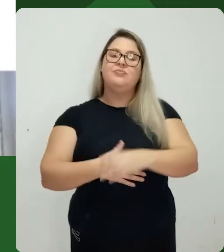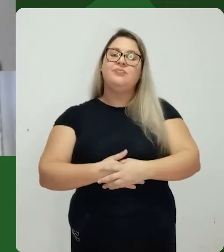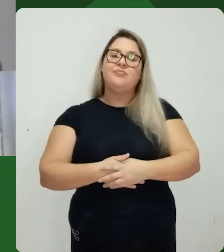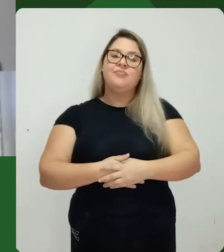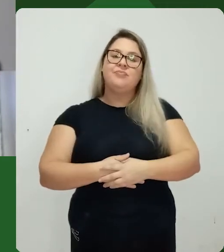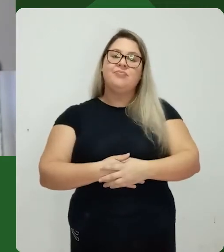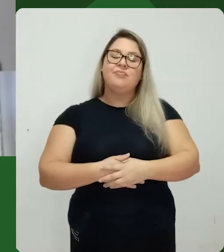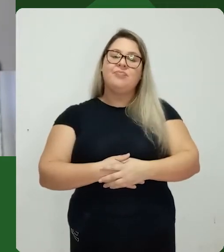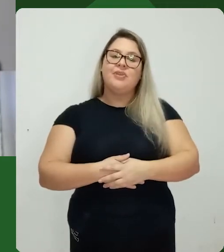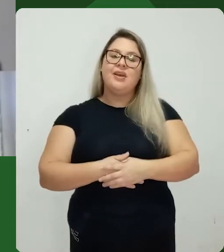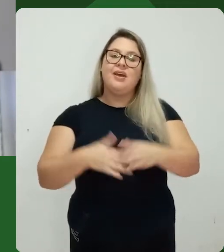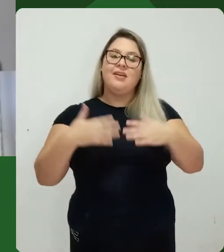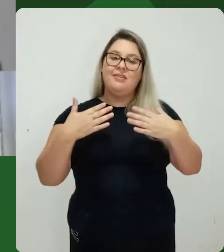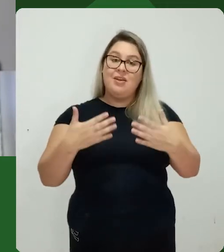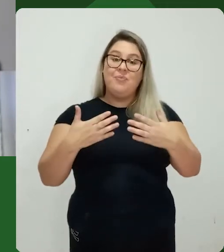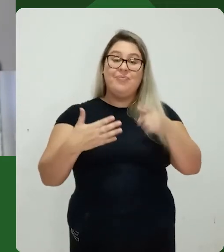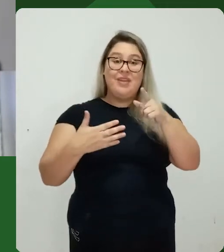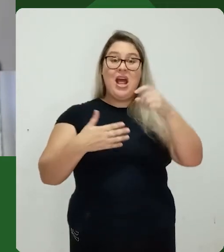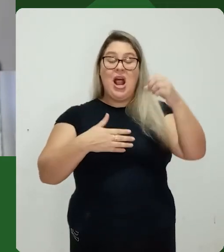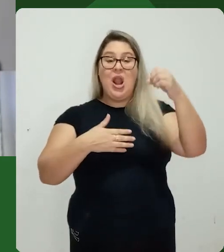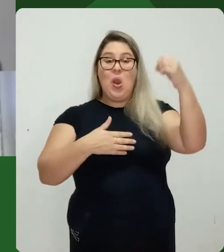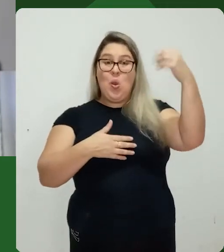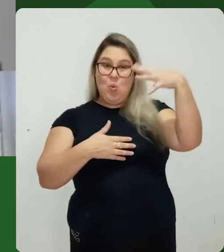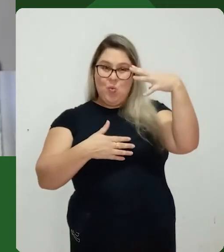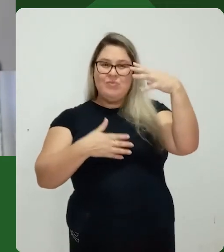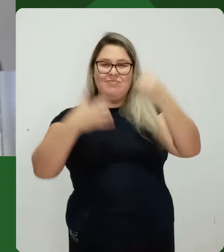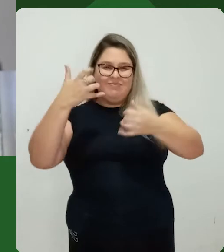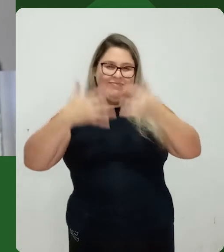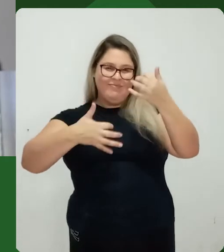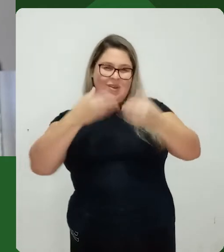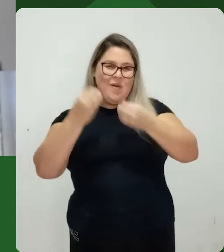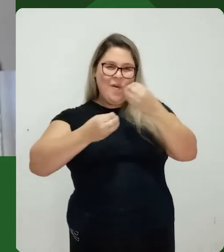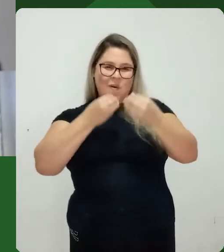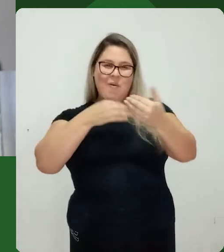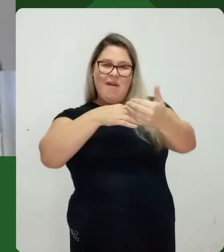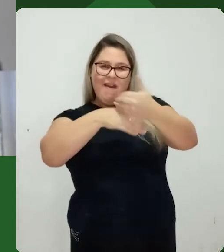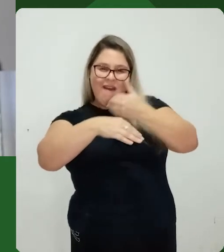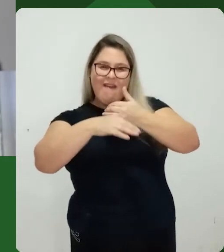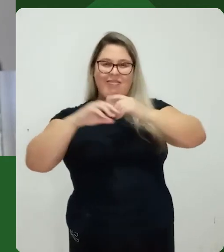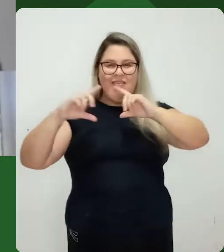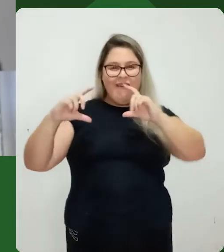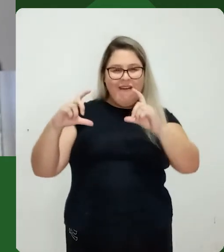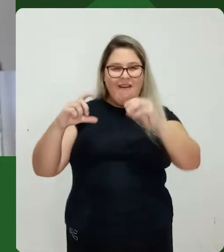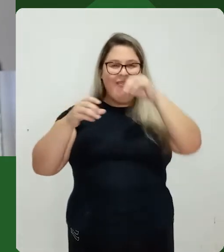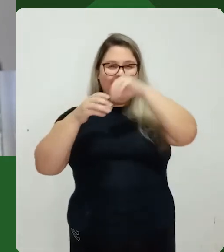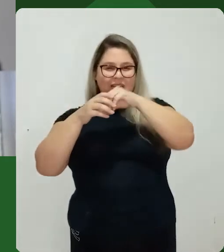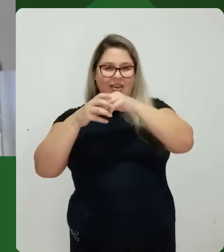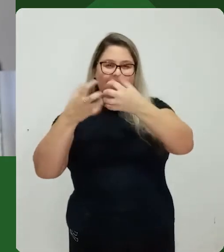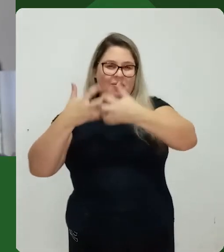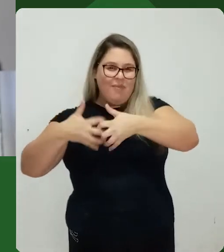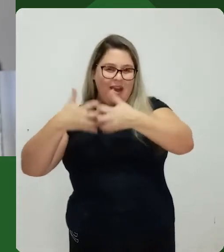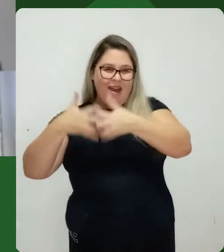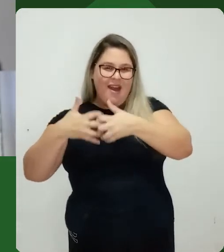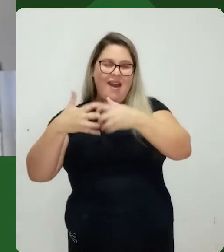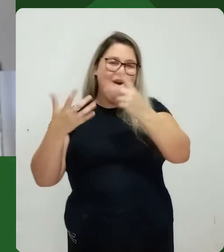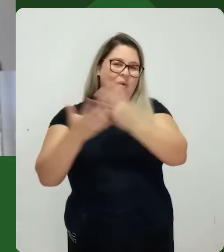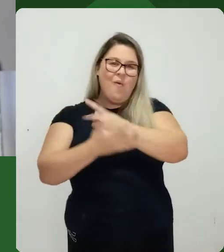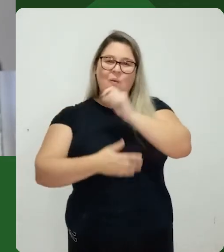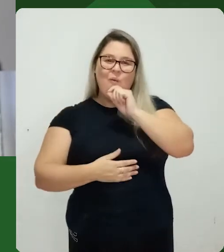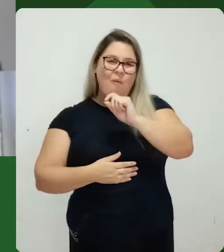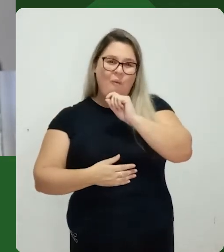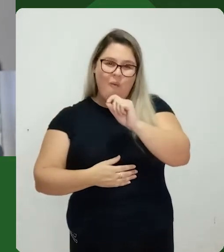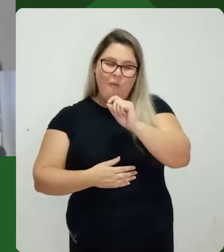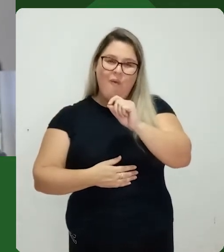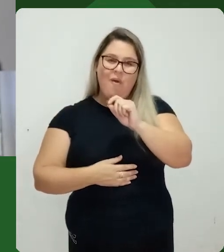certo. E, bom, estamos falando então sobre física, né, sobre como que a luz passa pela câmera, como que acontece tudo aqui